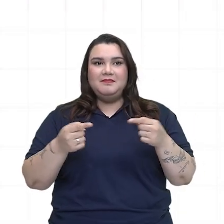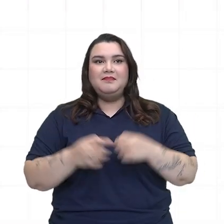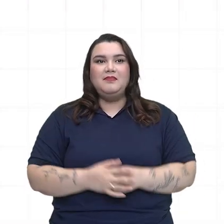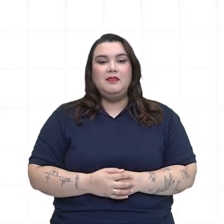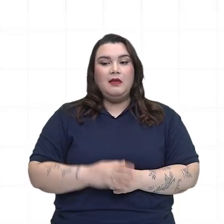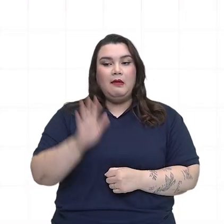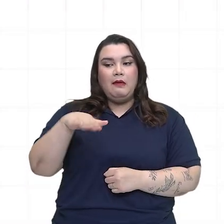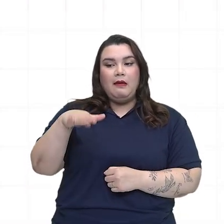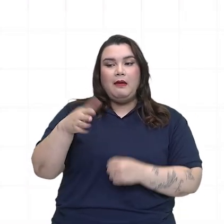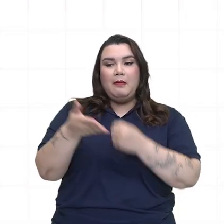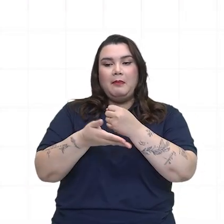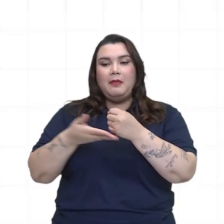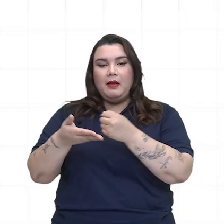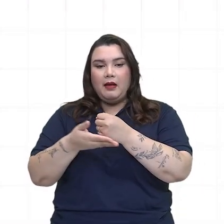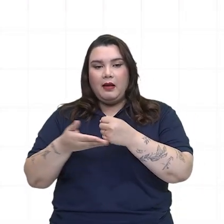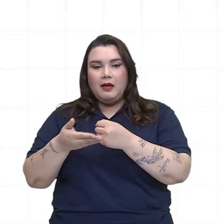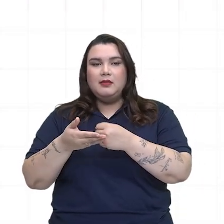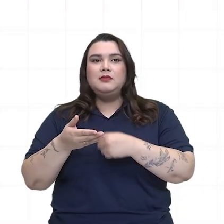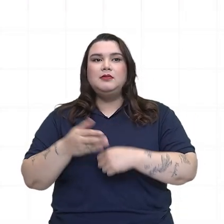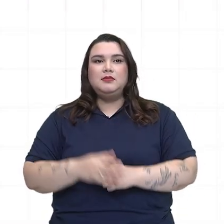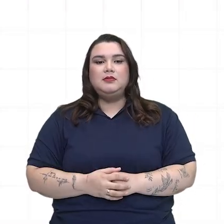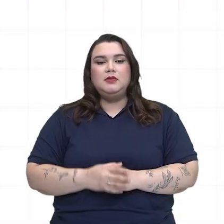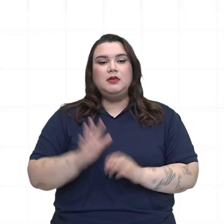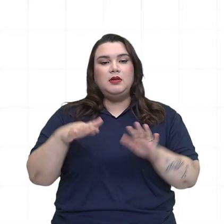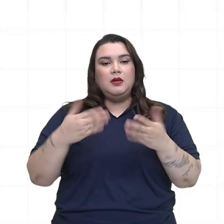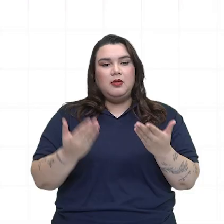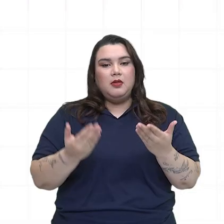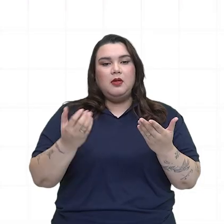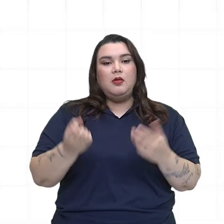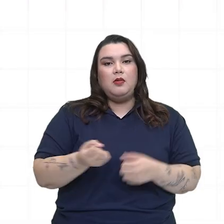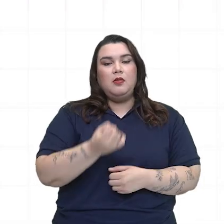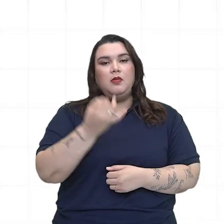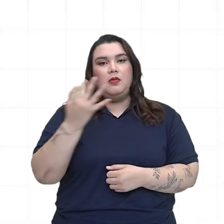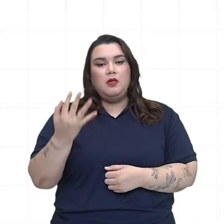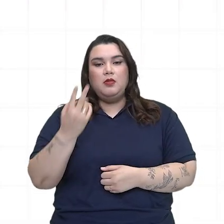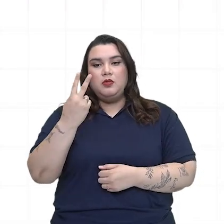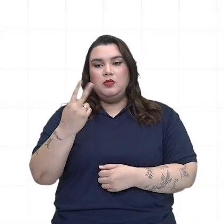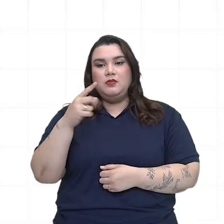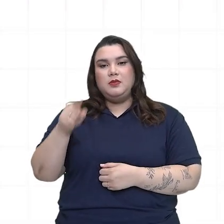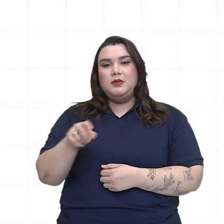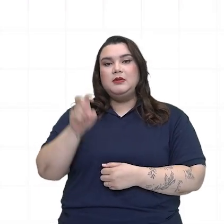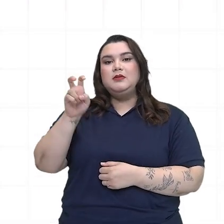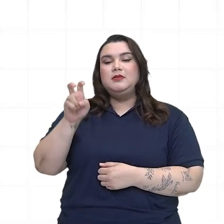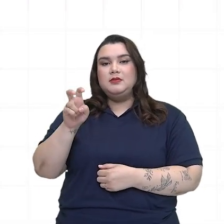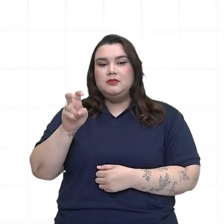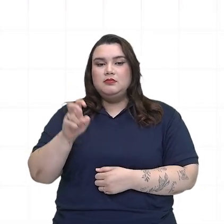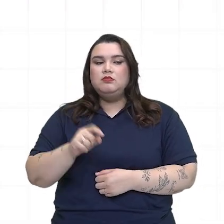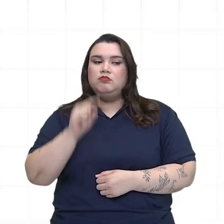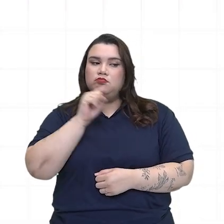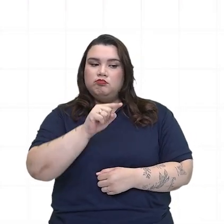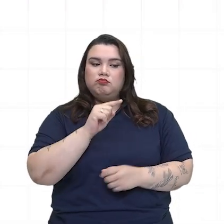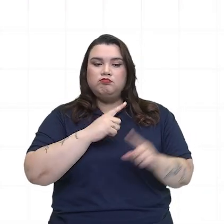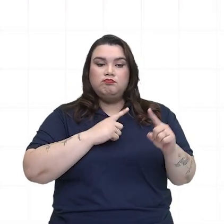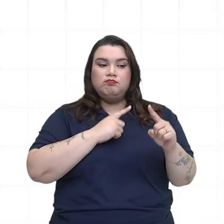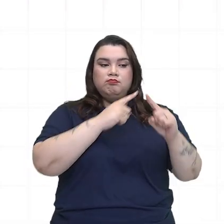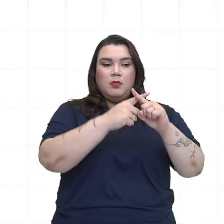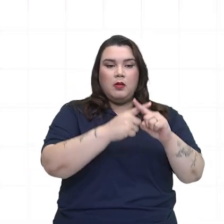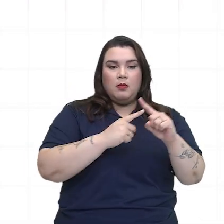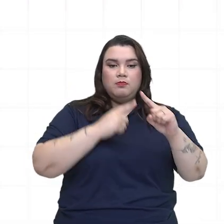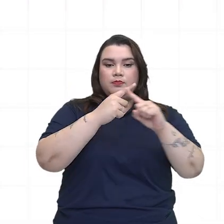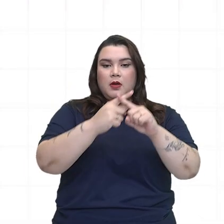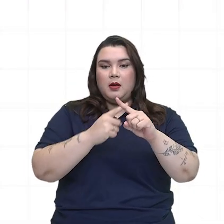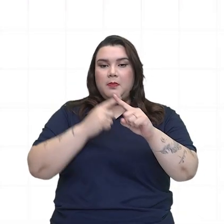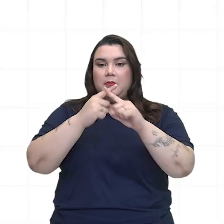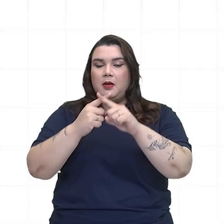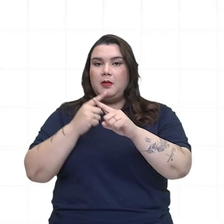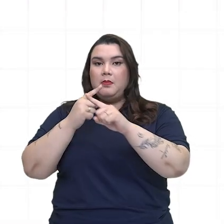base, aí a base pula, né? Que é quanto aí? 2,5. Você vai ser multiplicada por